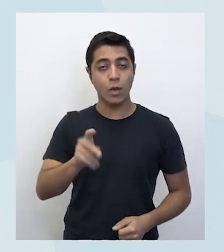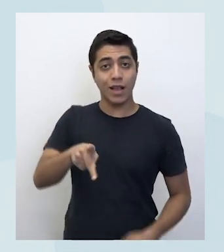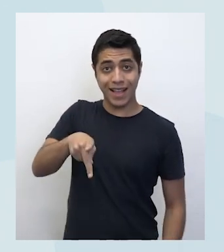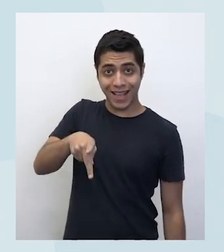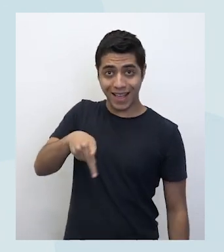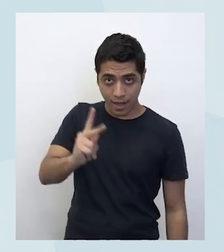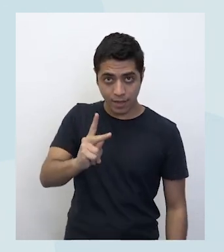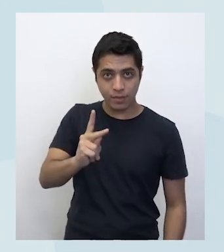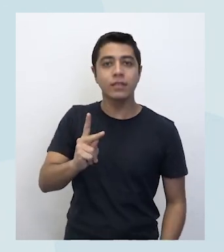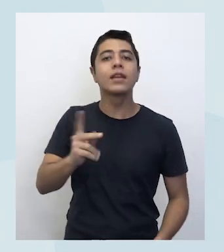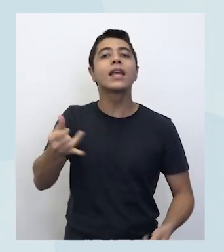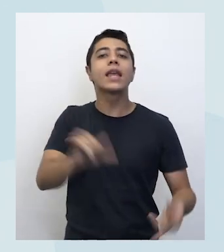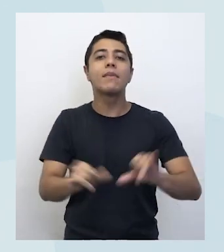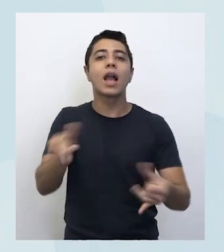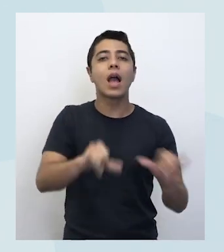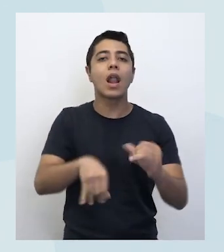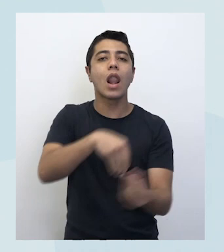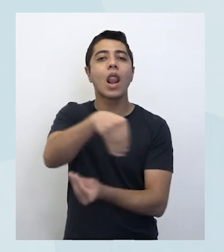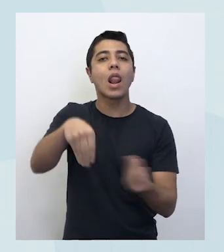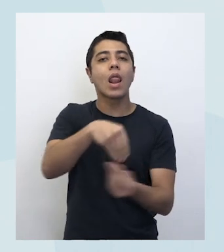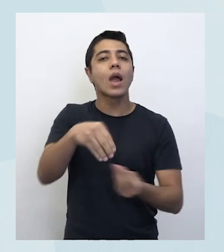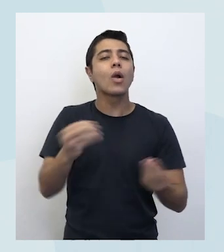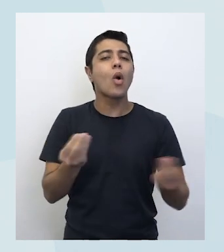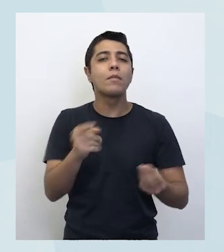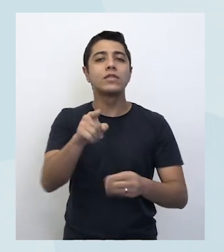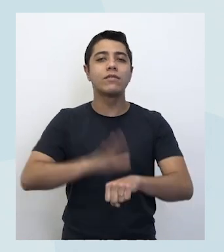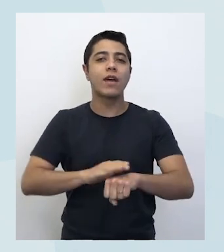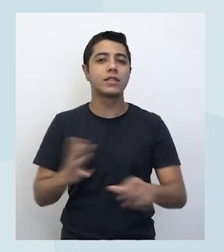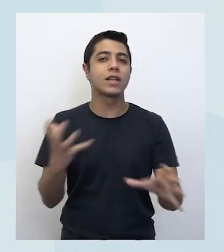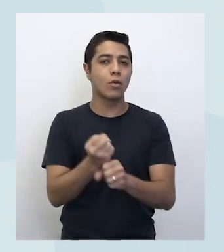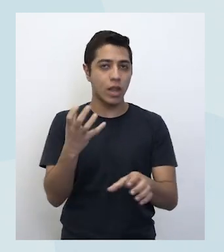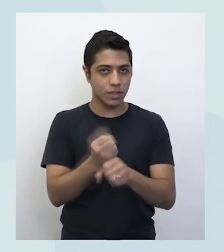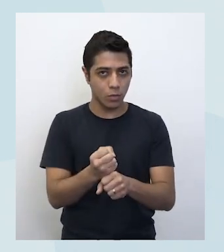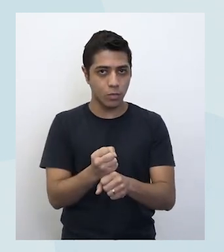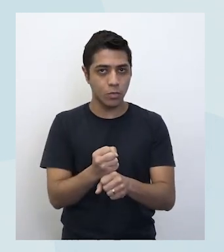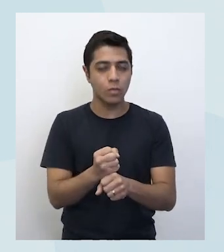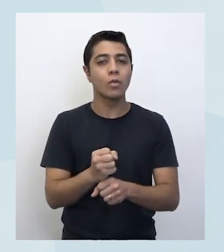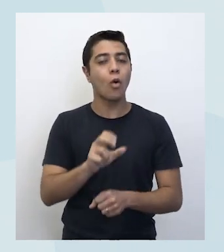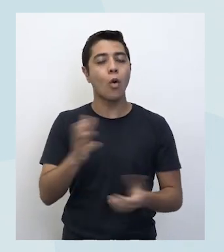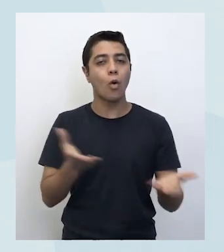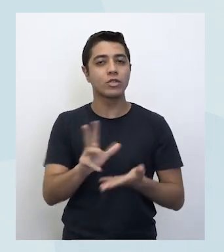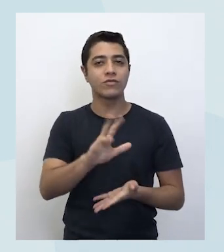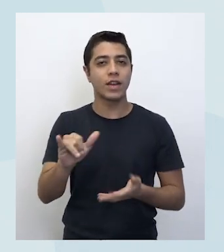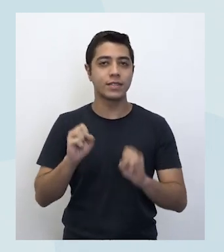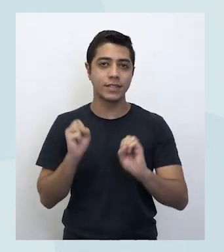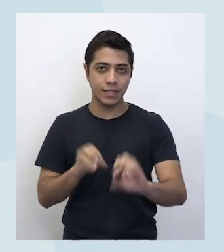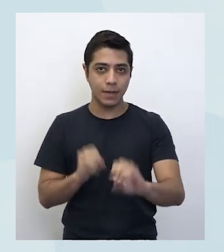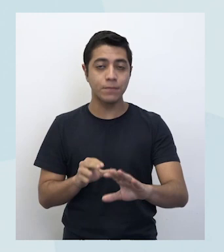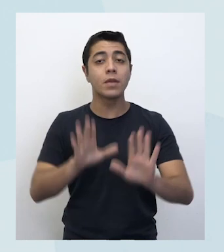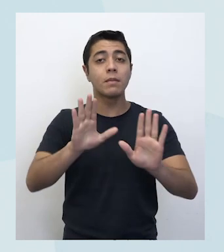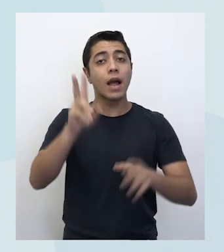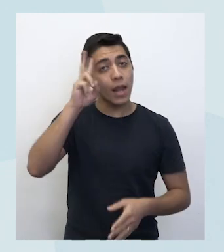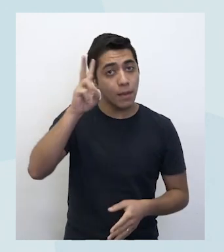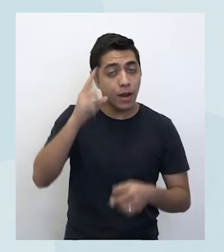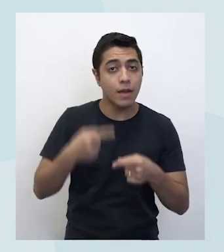perfeito? Né? Nós já fizemos nossos combinados. Então, vamos recapitular um pouquinho a aula passada. O que nós vimos na aula passada? Nós